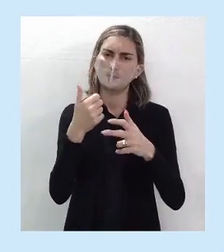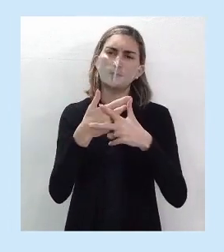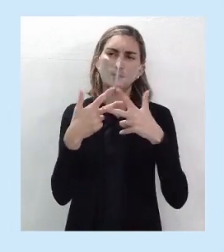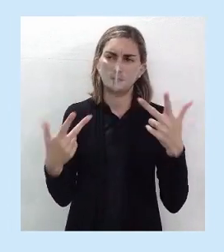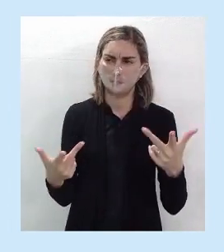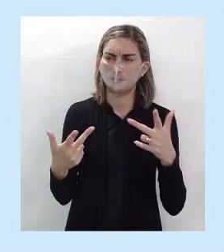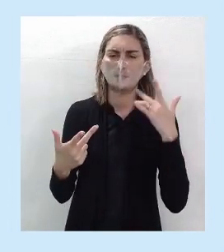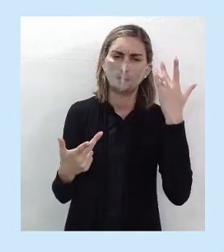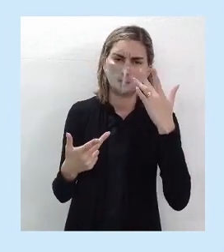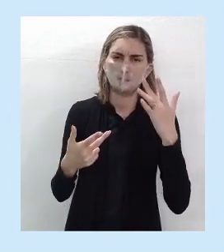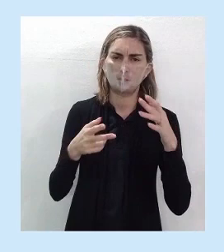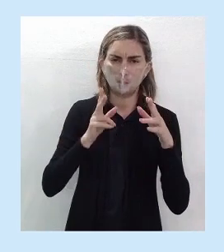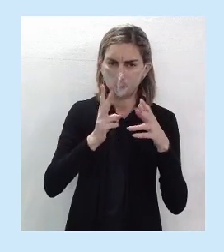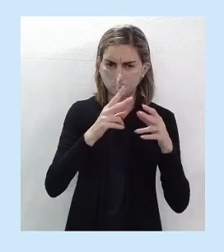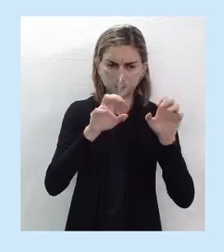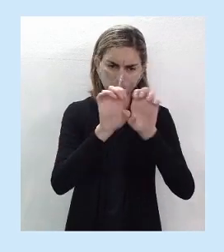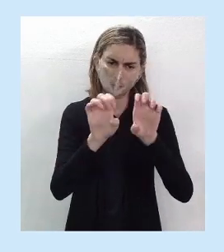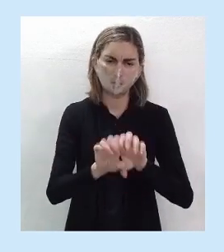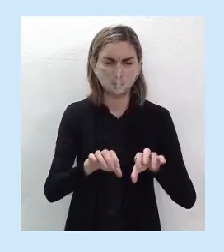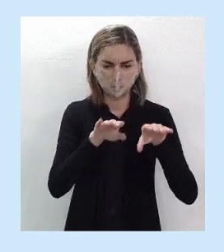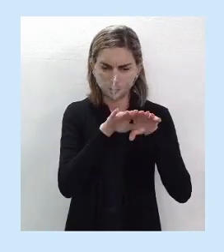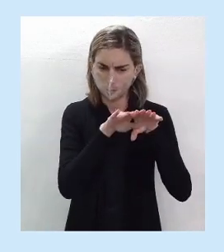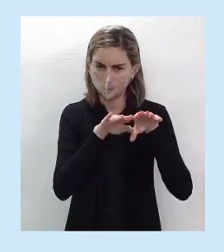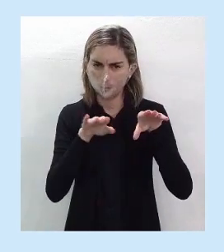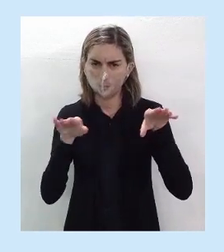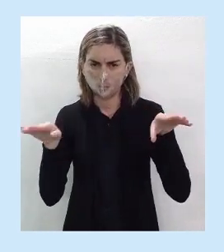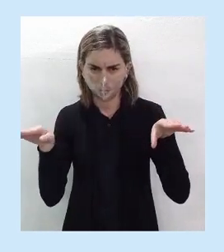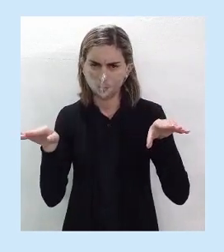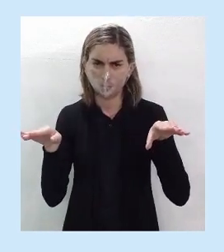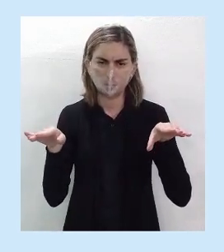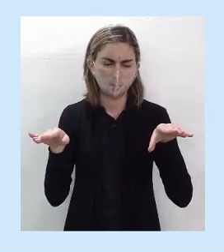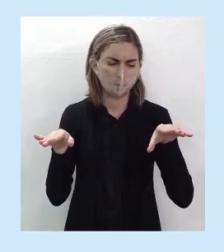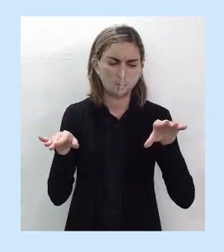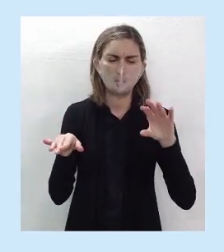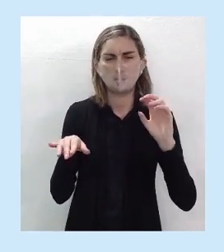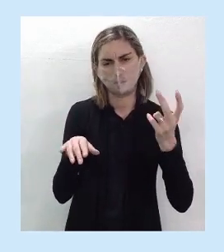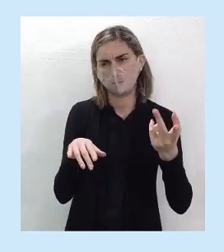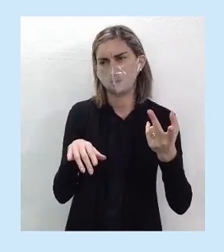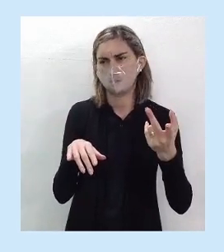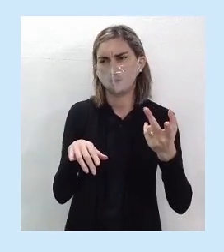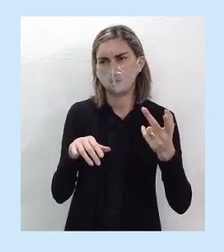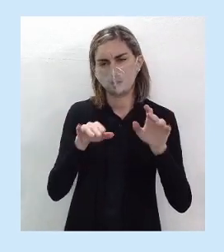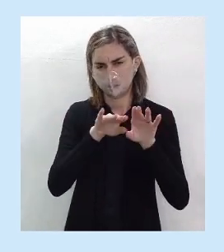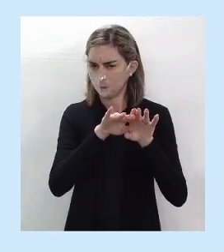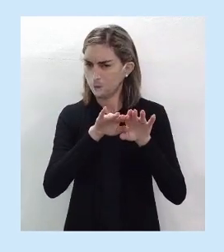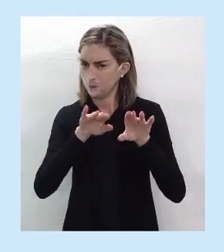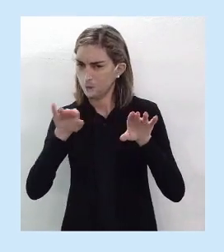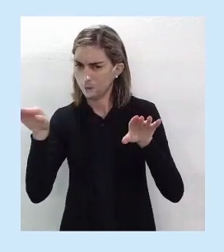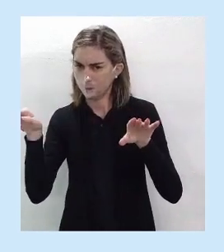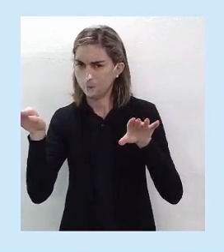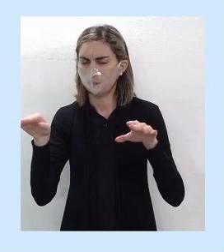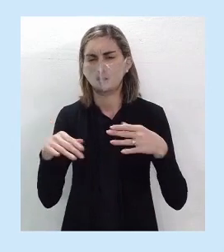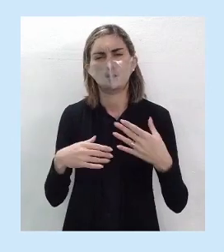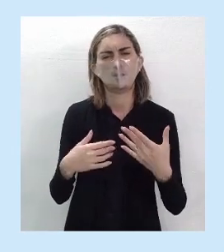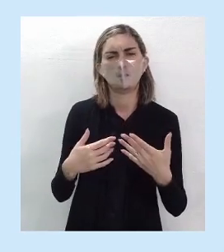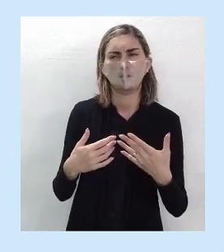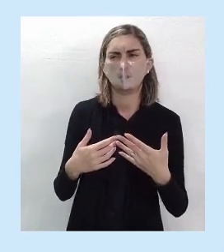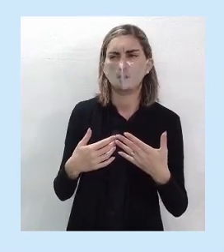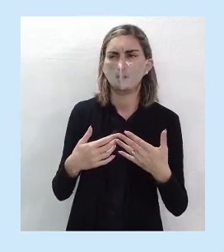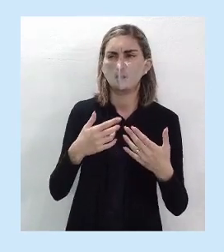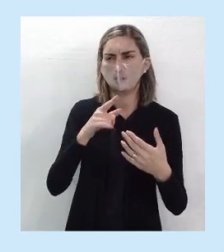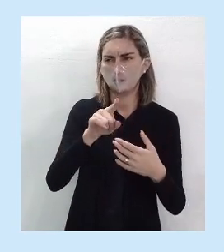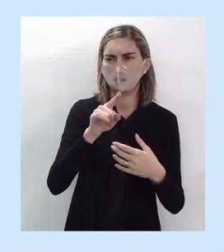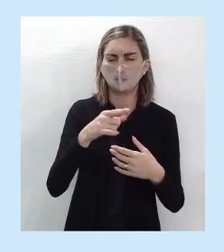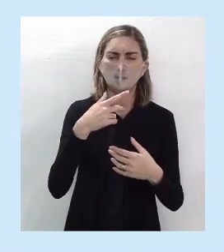eu acho que a gente deve manter a estrutura, como foi dito lá, original. Então, só tem que ter uma linha. E